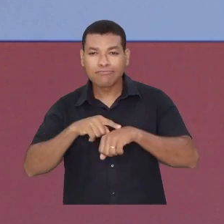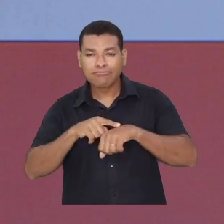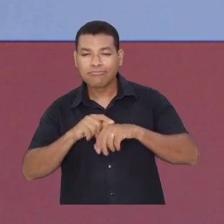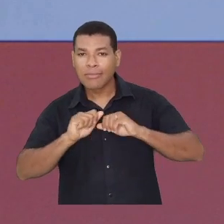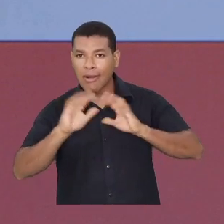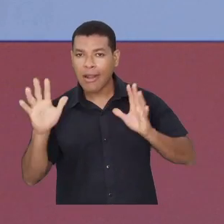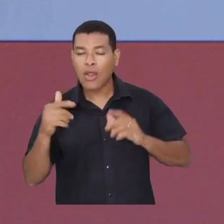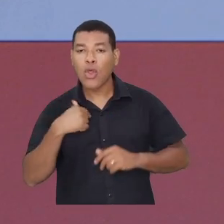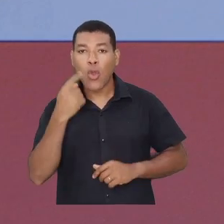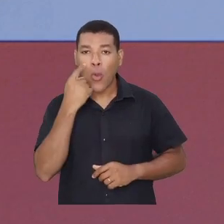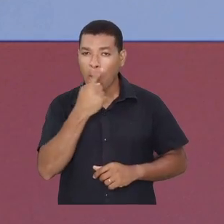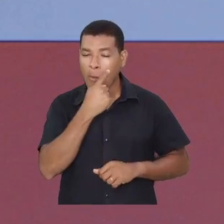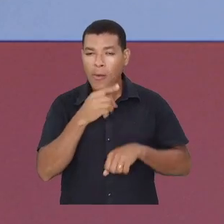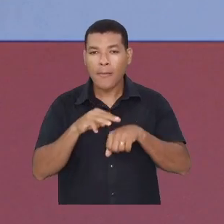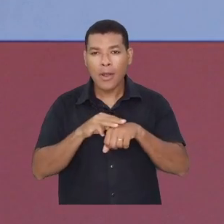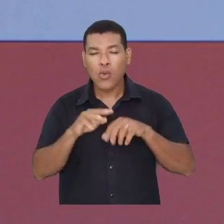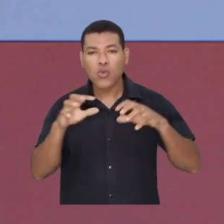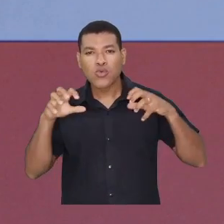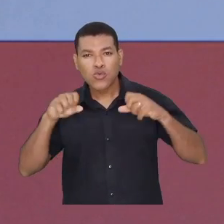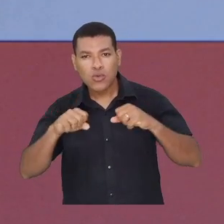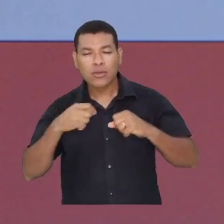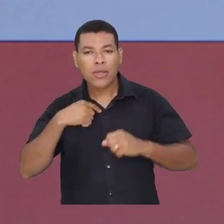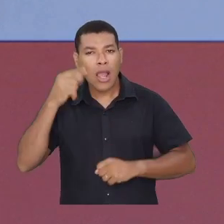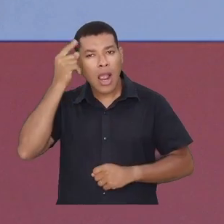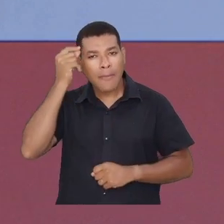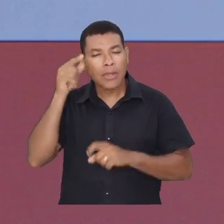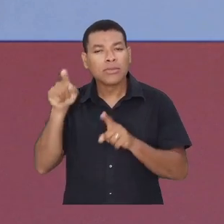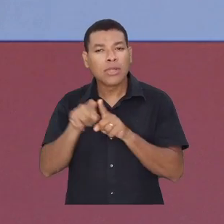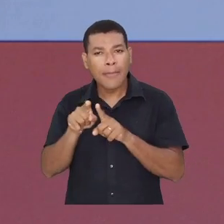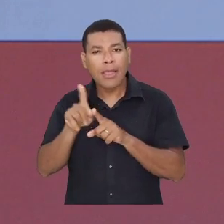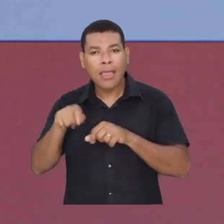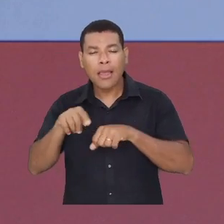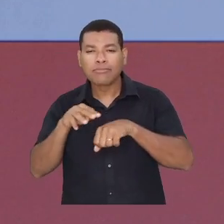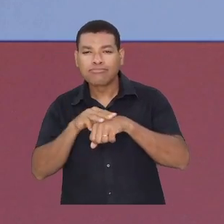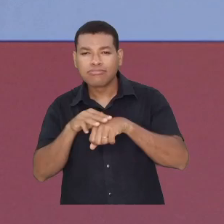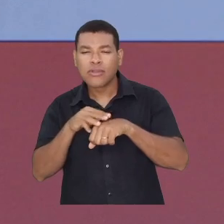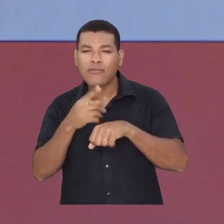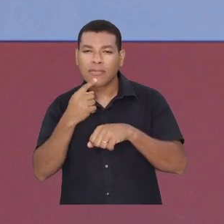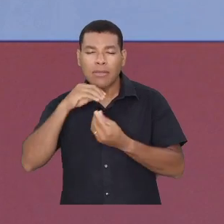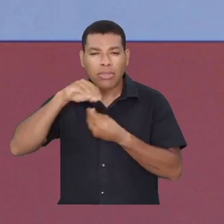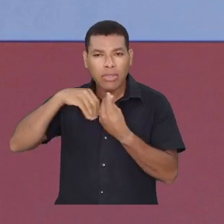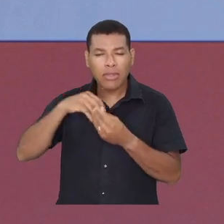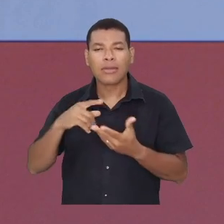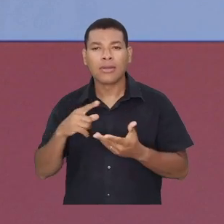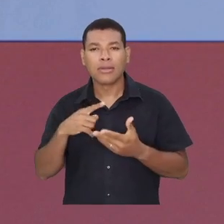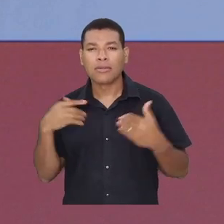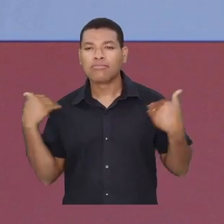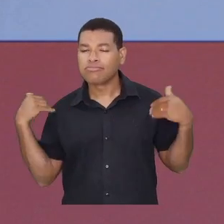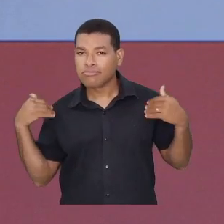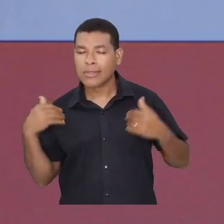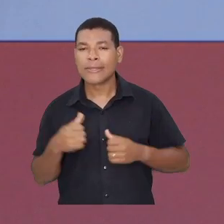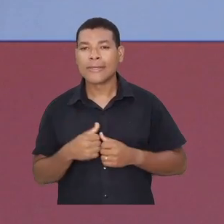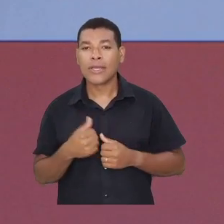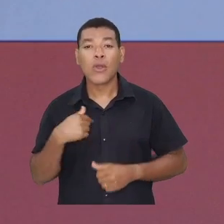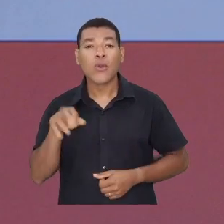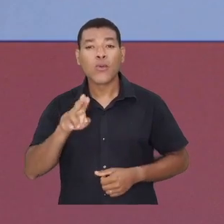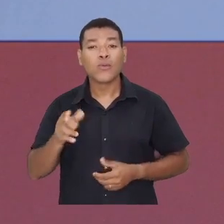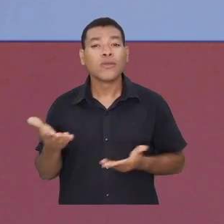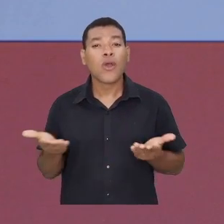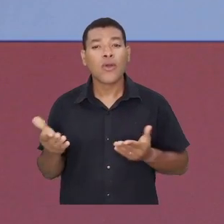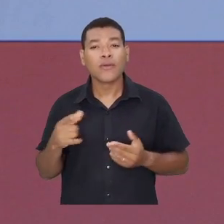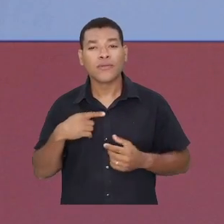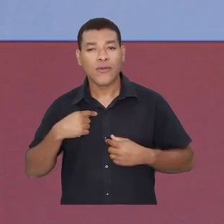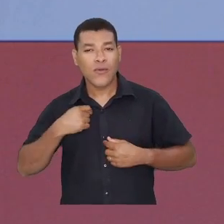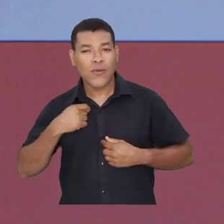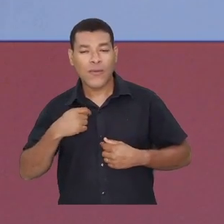clara. Tenho olhos castanhos escuros, cabelo também castanho meio avermelhado, aqui até a altura do ombro. Estou usando uma